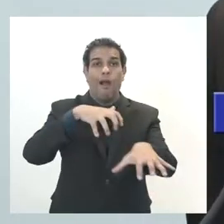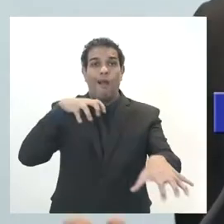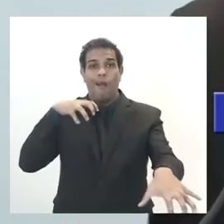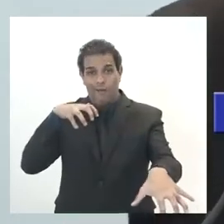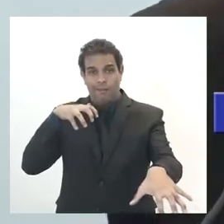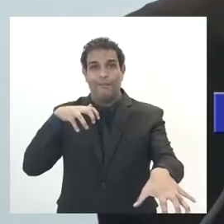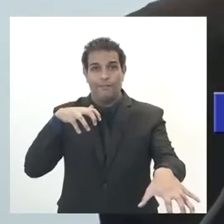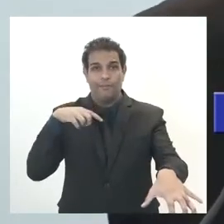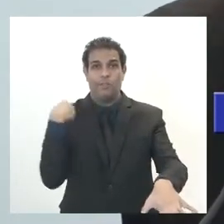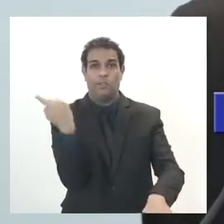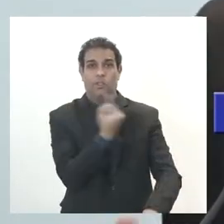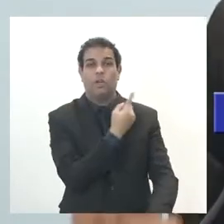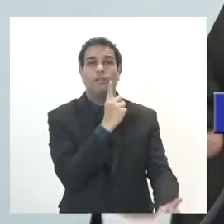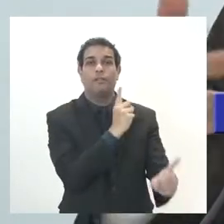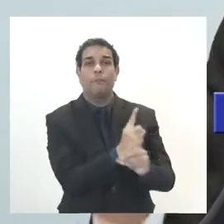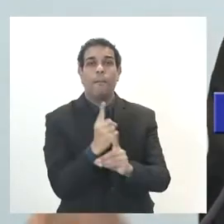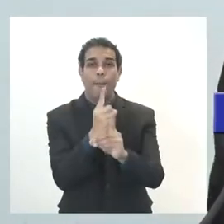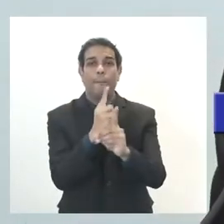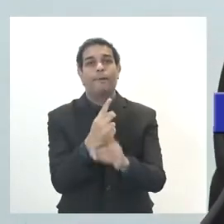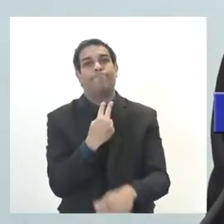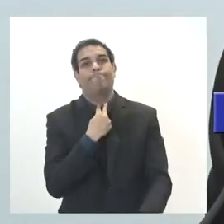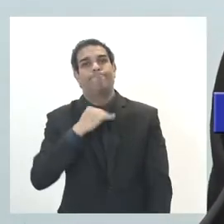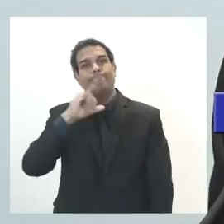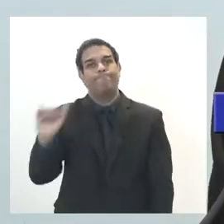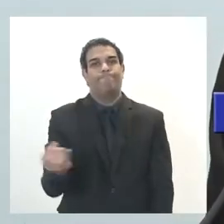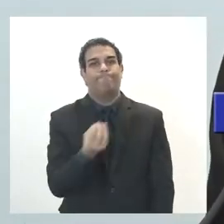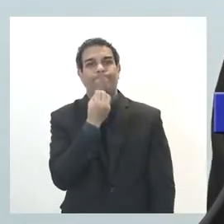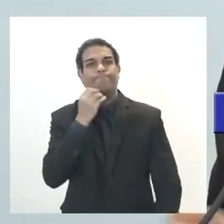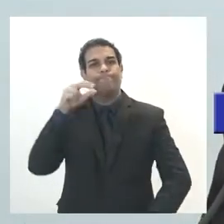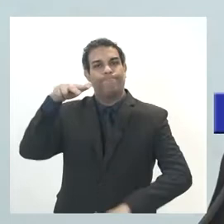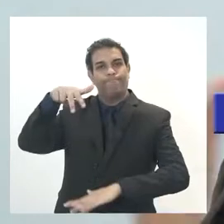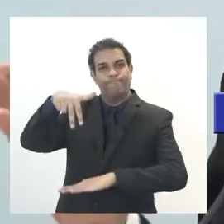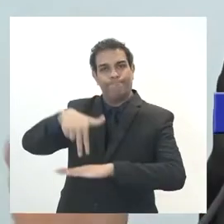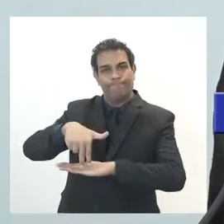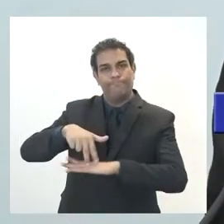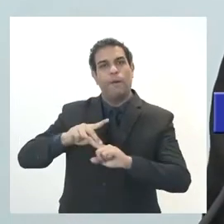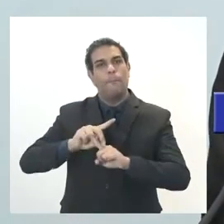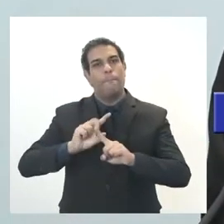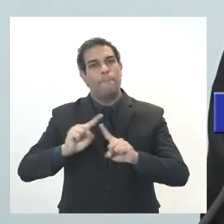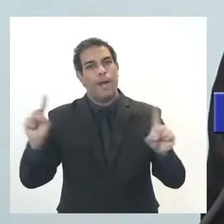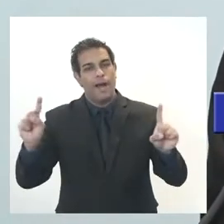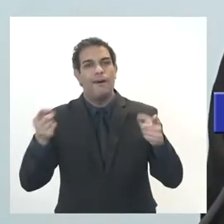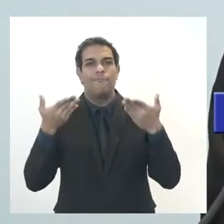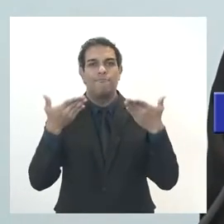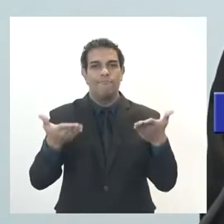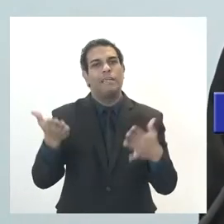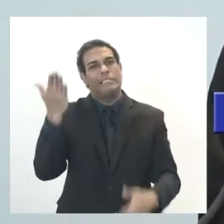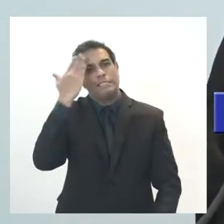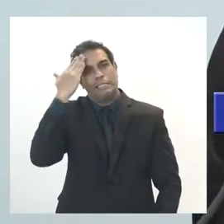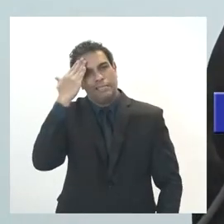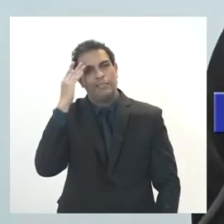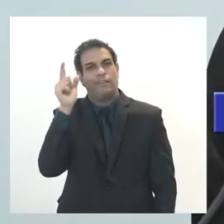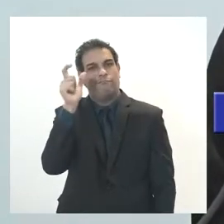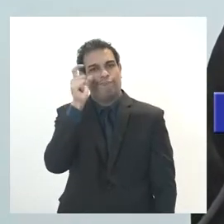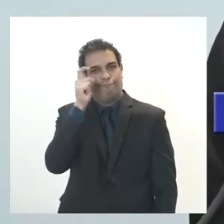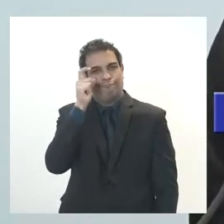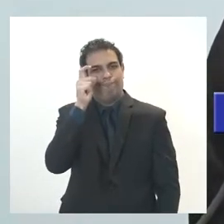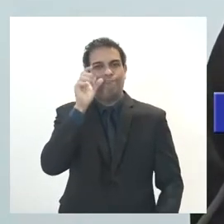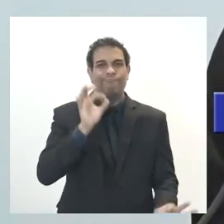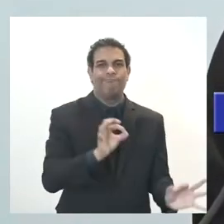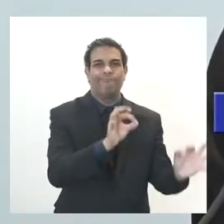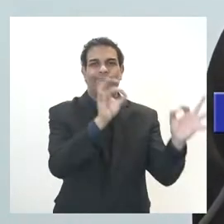ao nosso encontro eles tiveram a cidade de comparecer mas sabemos que estão também